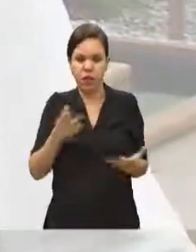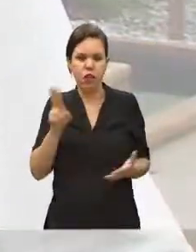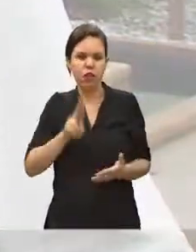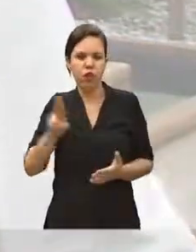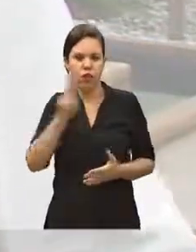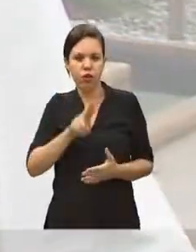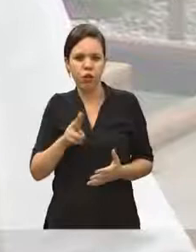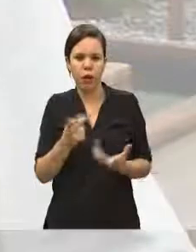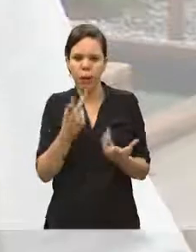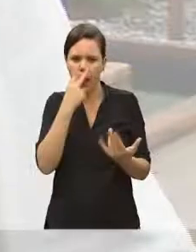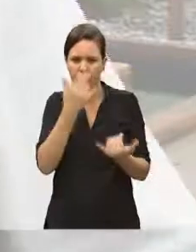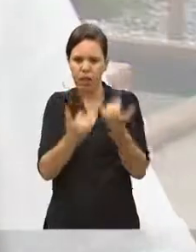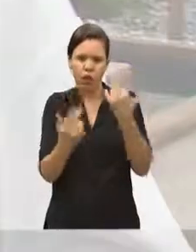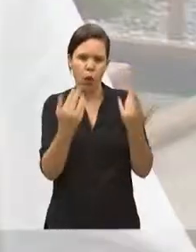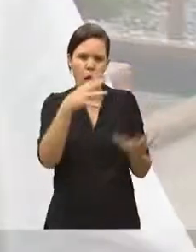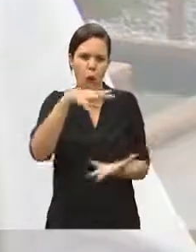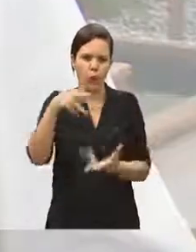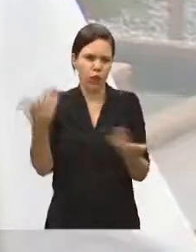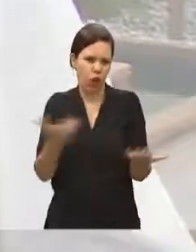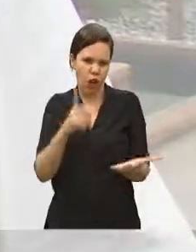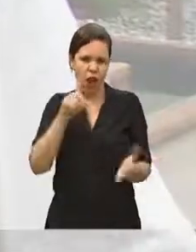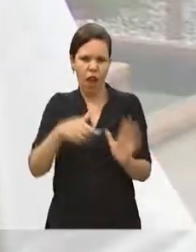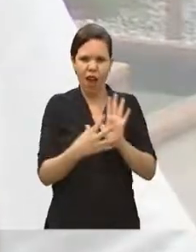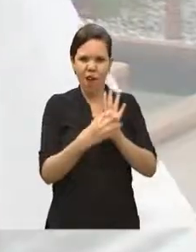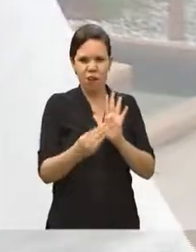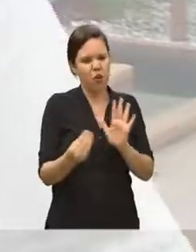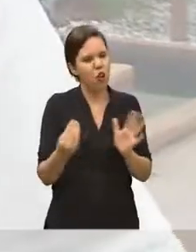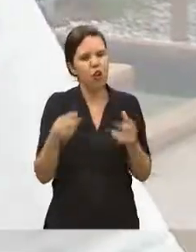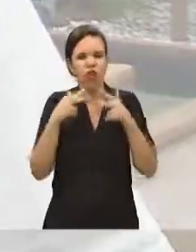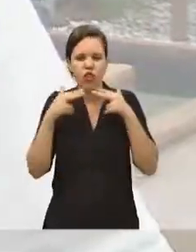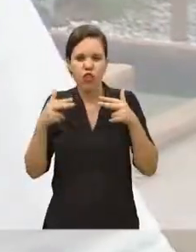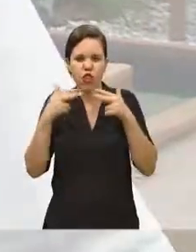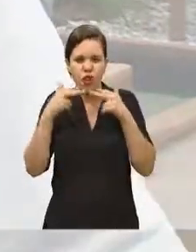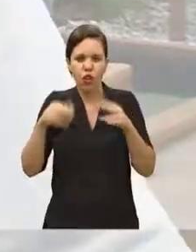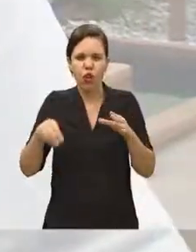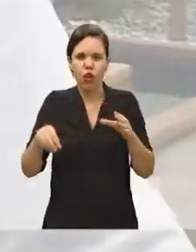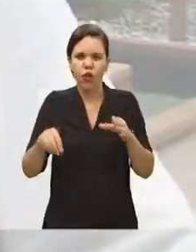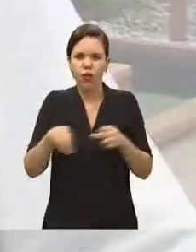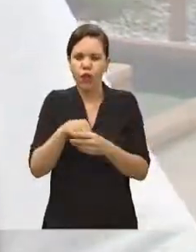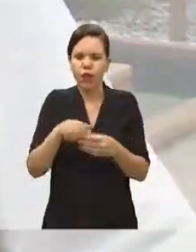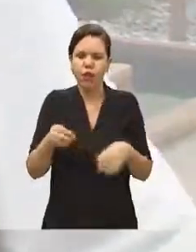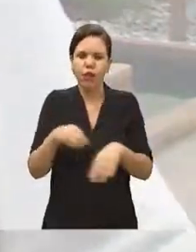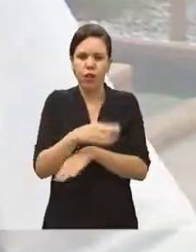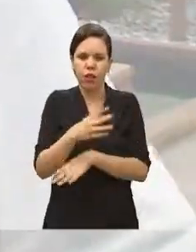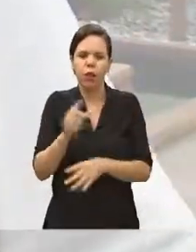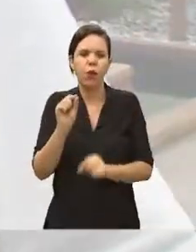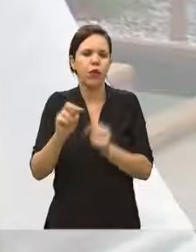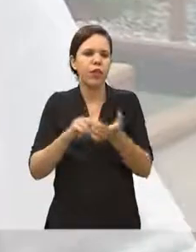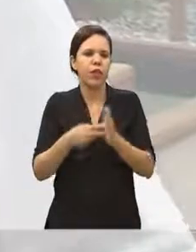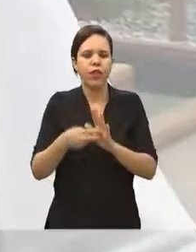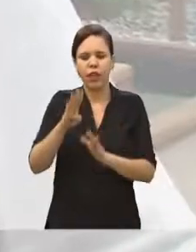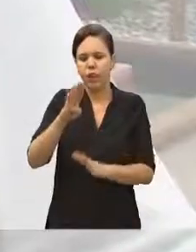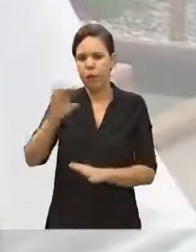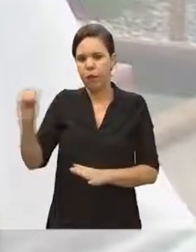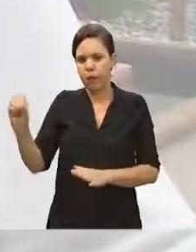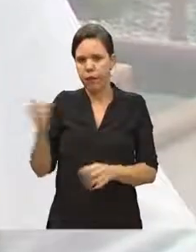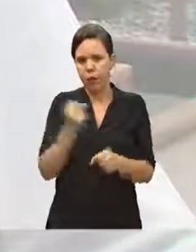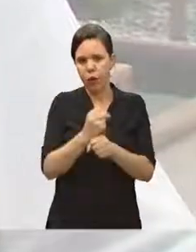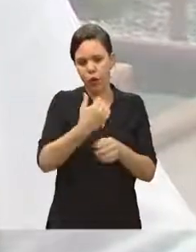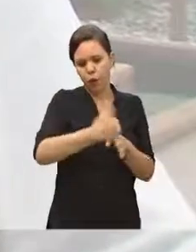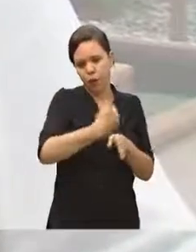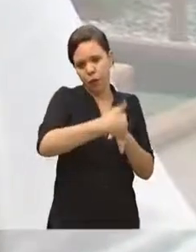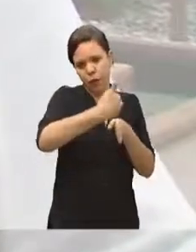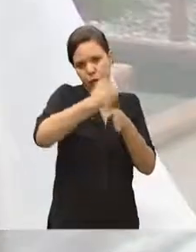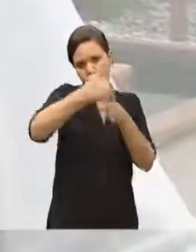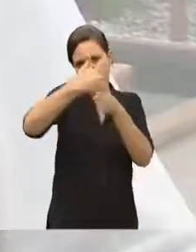meio que mundial e hoje está muito na moda. Então a gente trouxe um pouquinho, tá, do que é essa bioconstrução usando pau a pique,